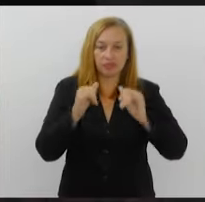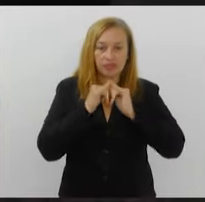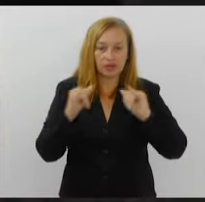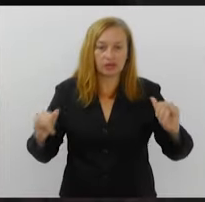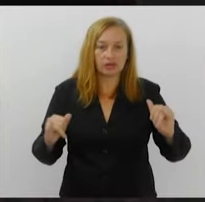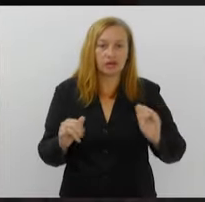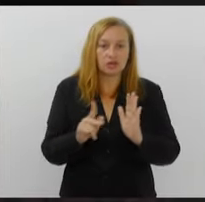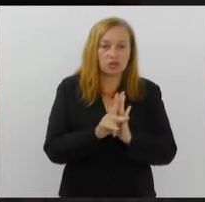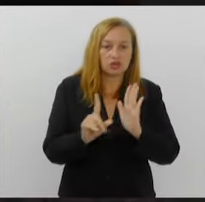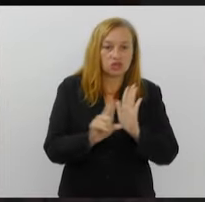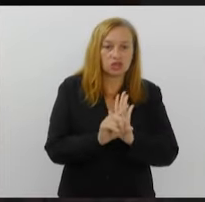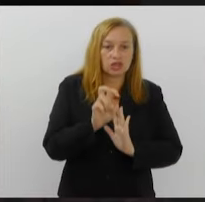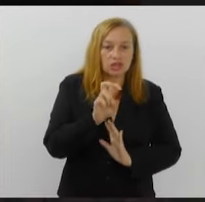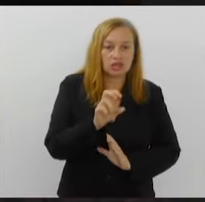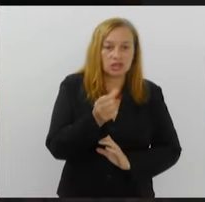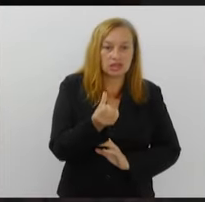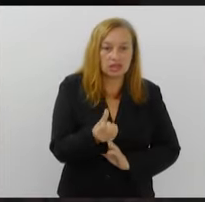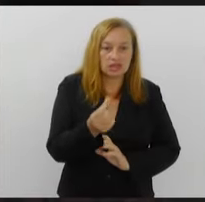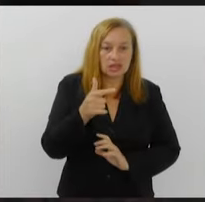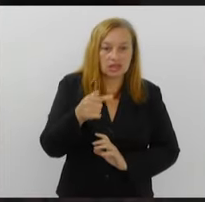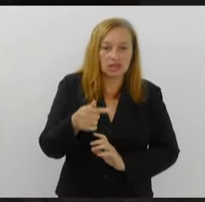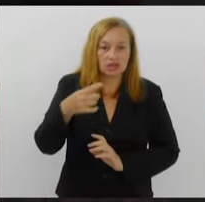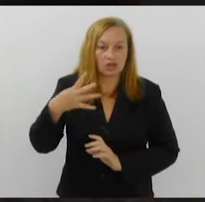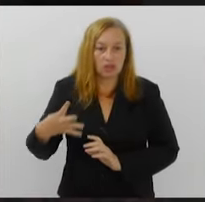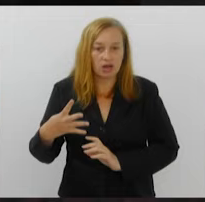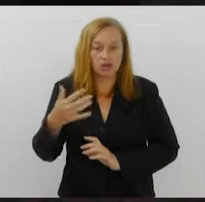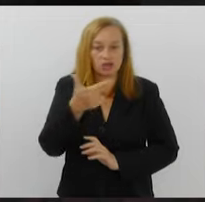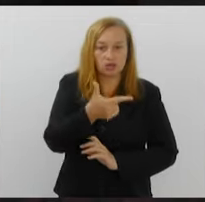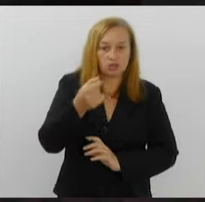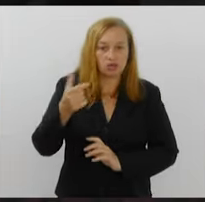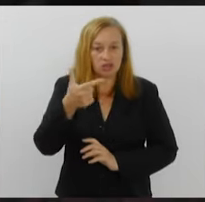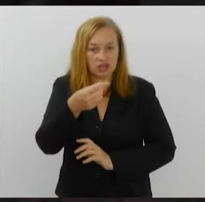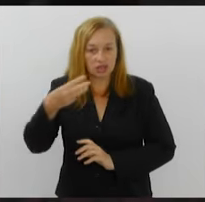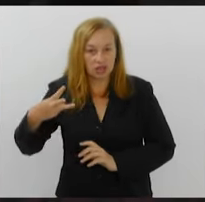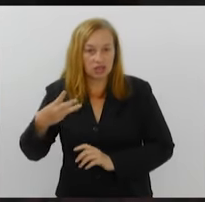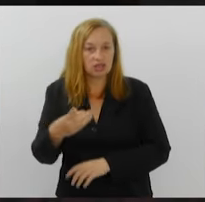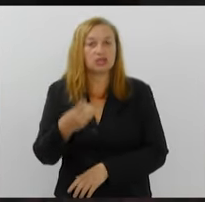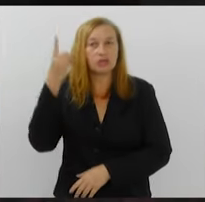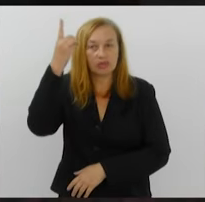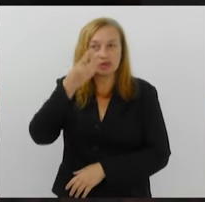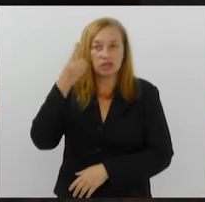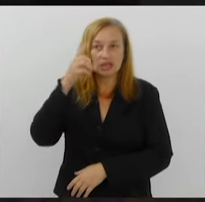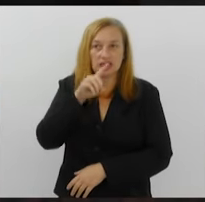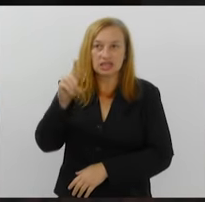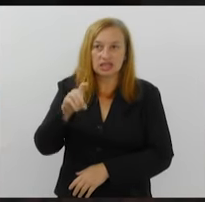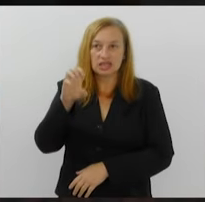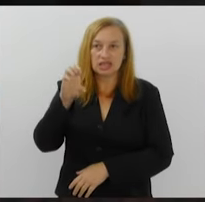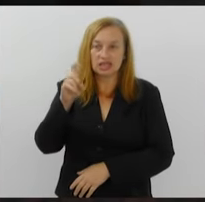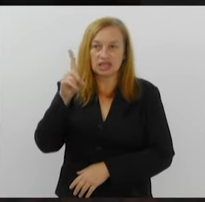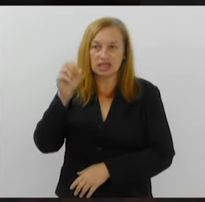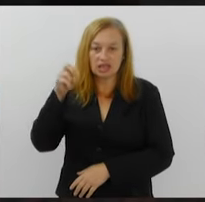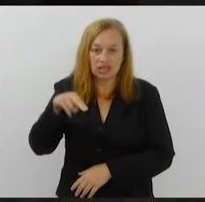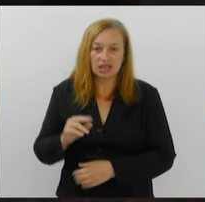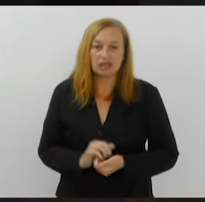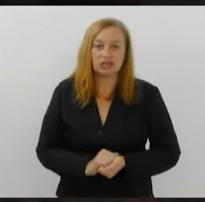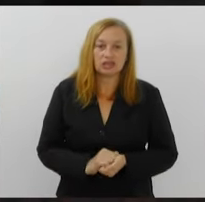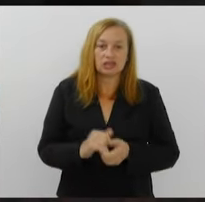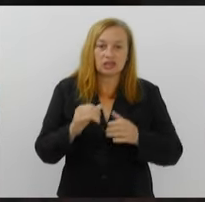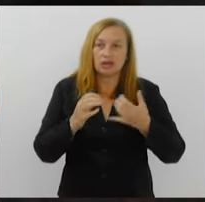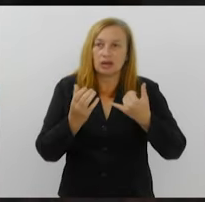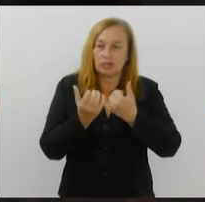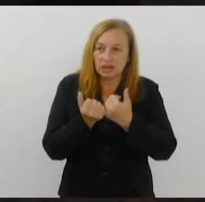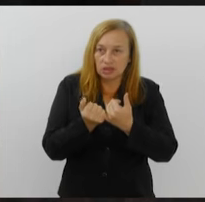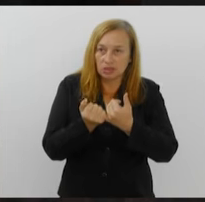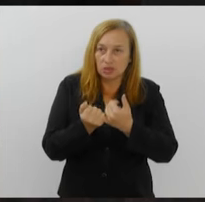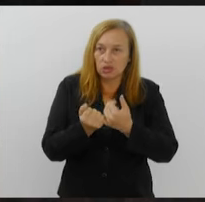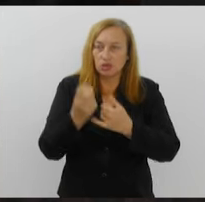Anuncio o projeto de lei número 674, de 23, de autoria da deputada Zeidan, que declara como patrimônio